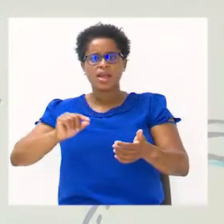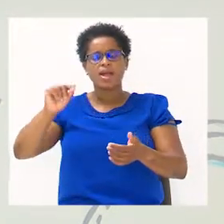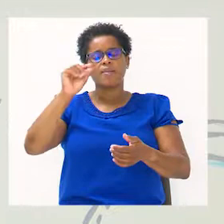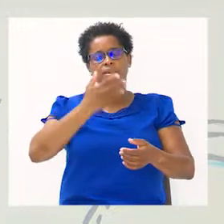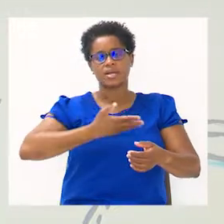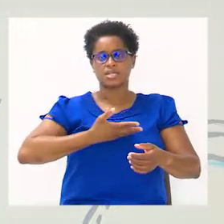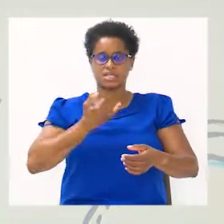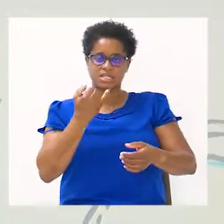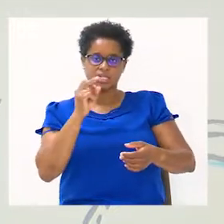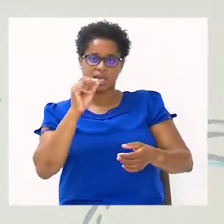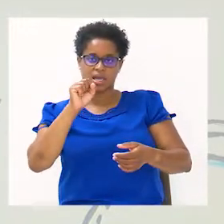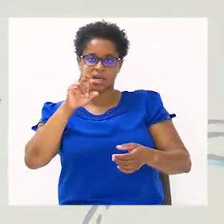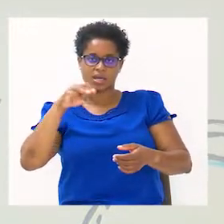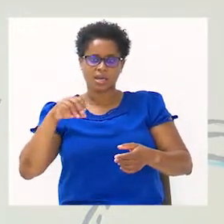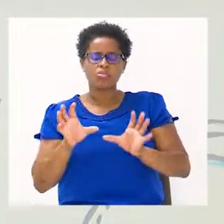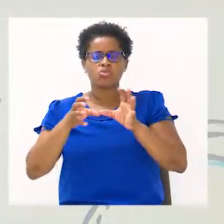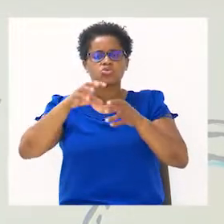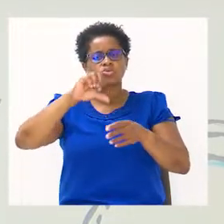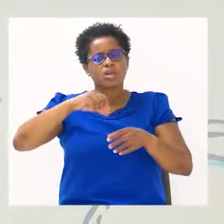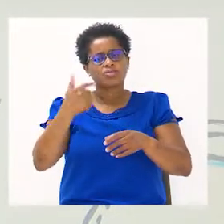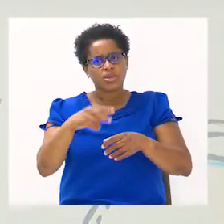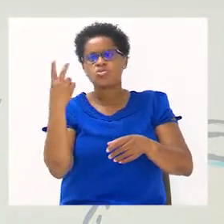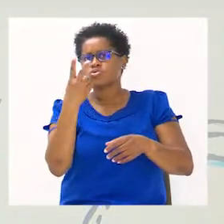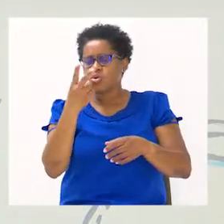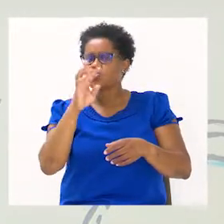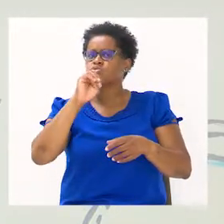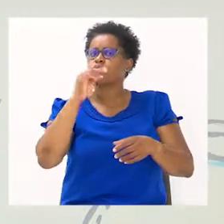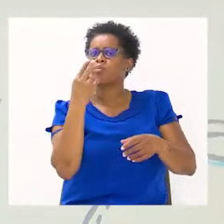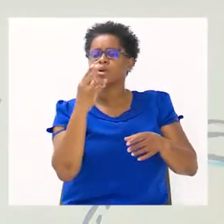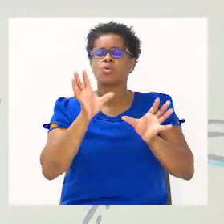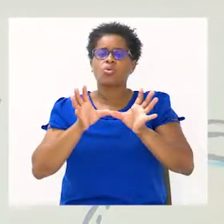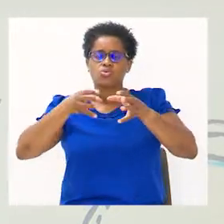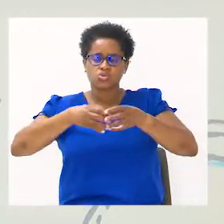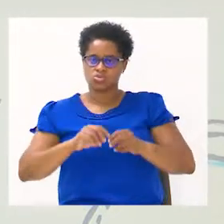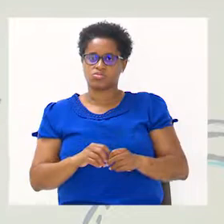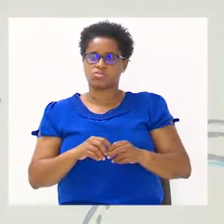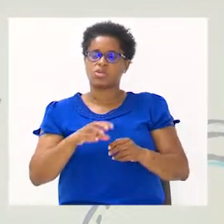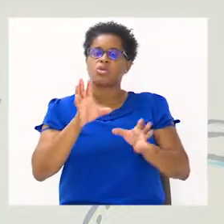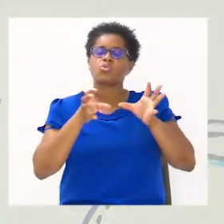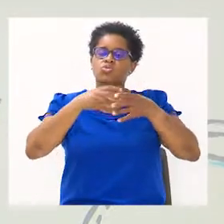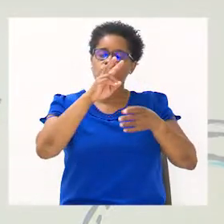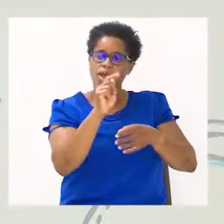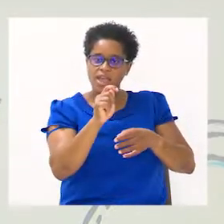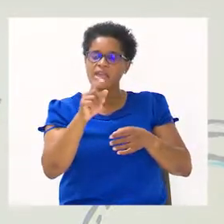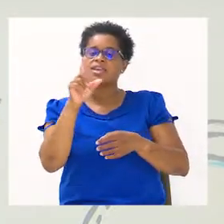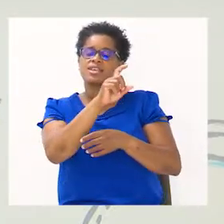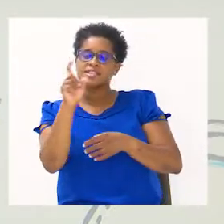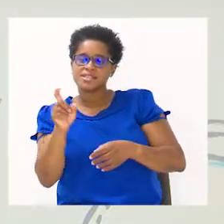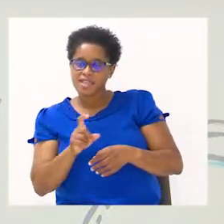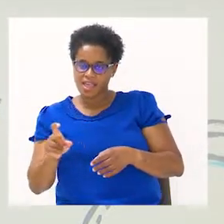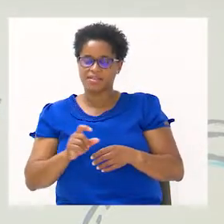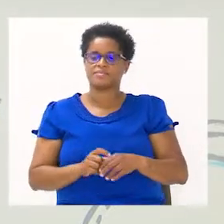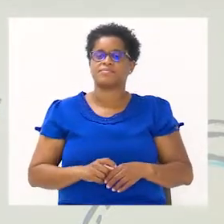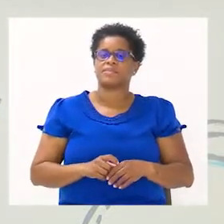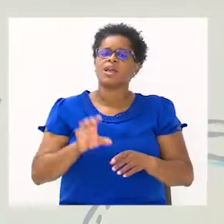Q, ok, possui dois subconjuntos, que é o conjunto N e o conjunto Z. Quando